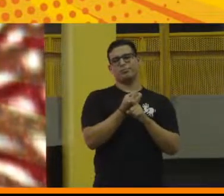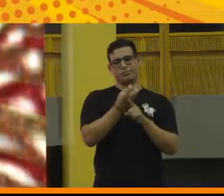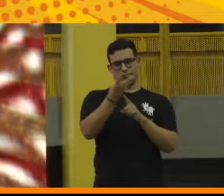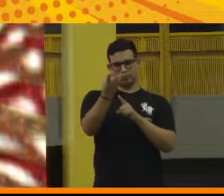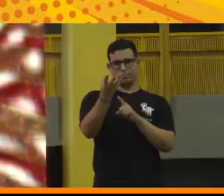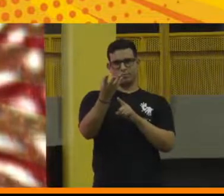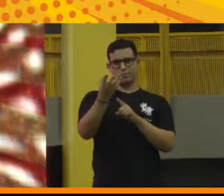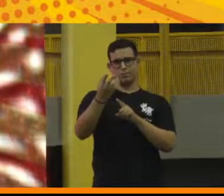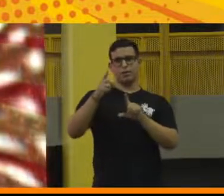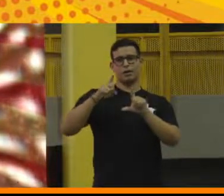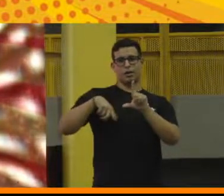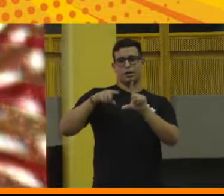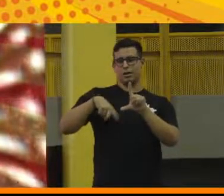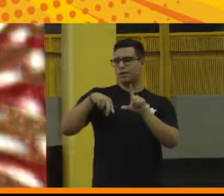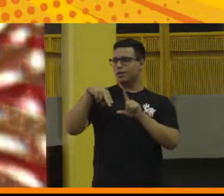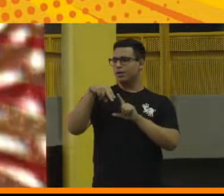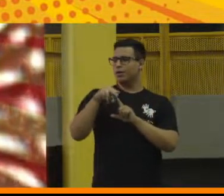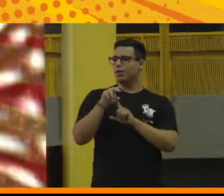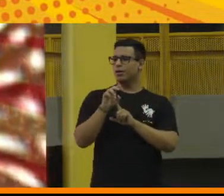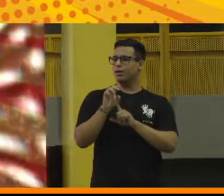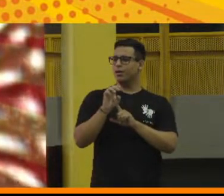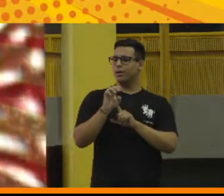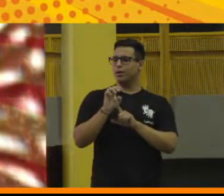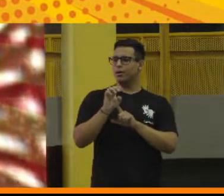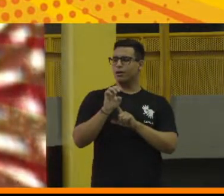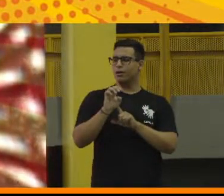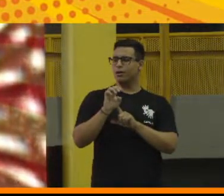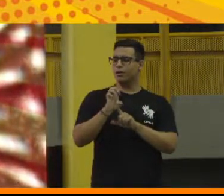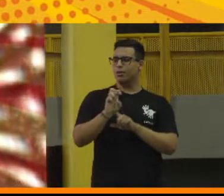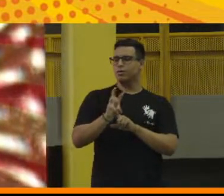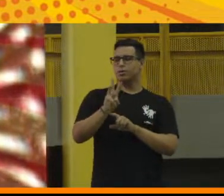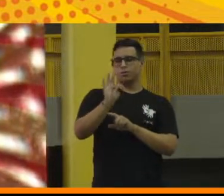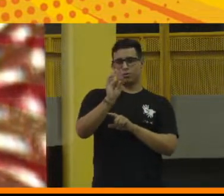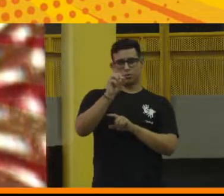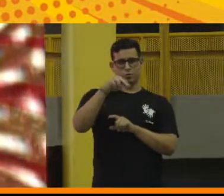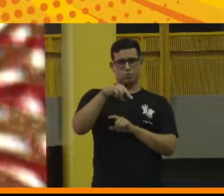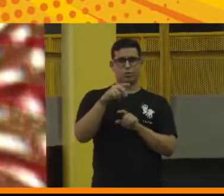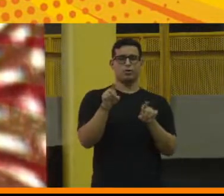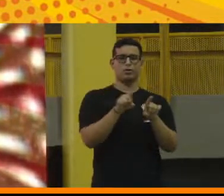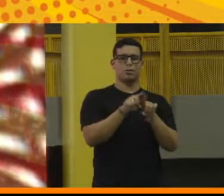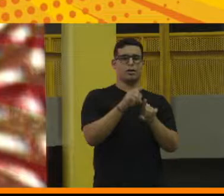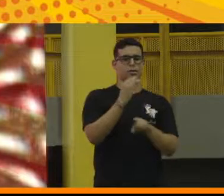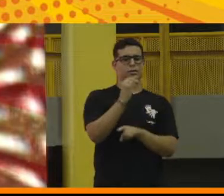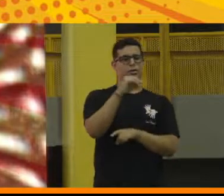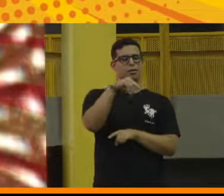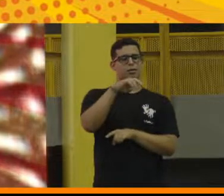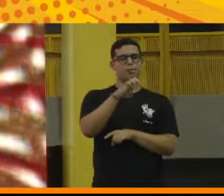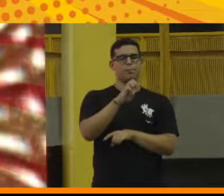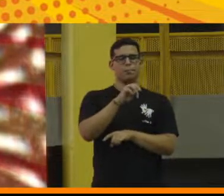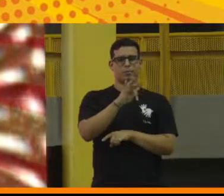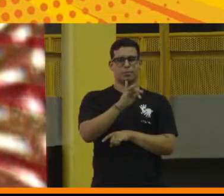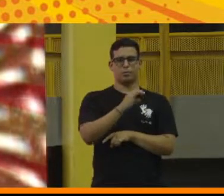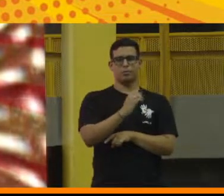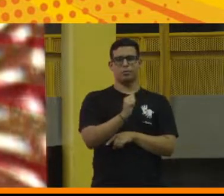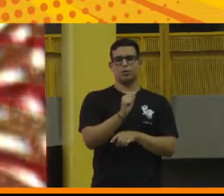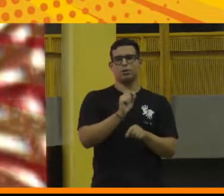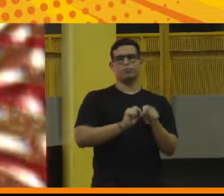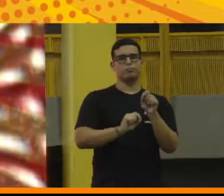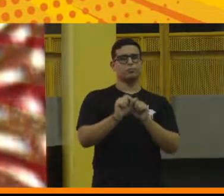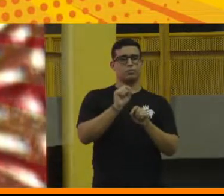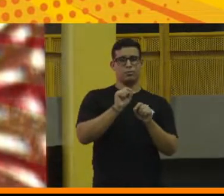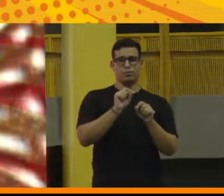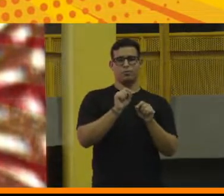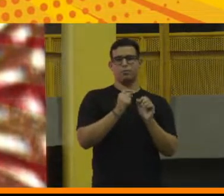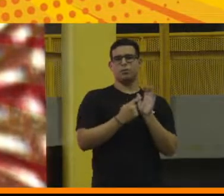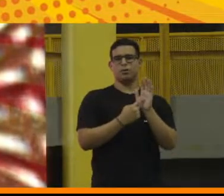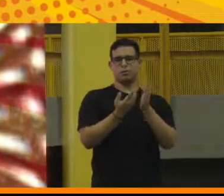e a cinemática. Mas o que essas duas coisas vão ter para você? Elas vão trazer o